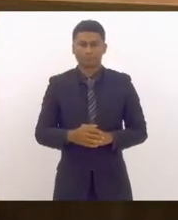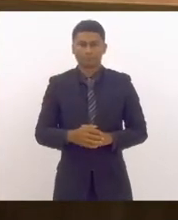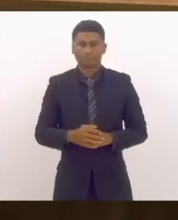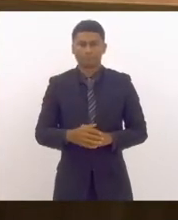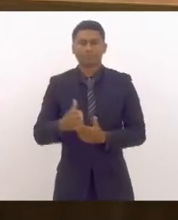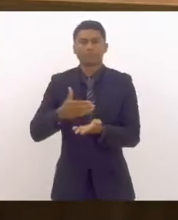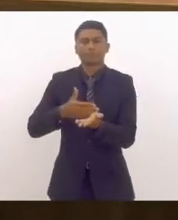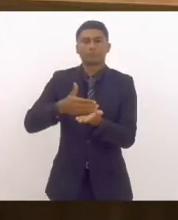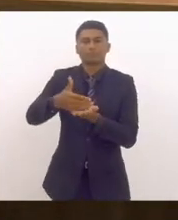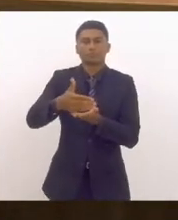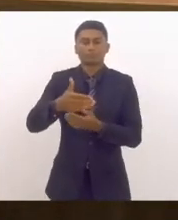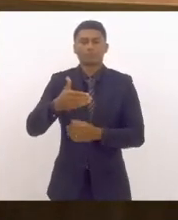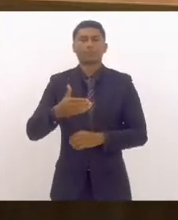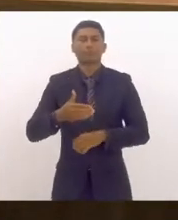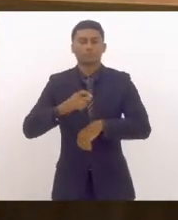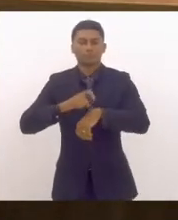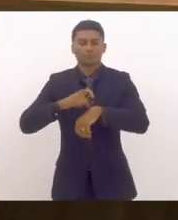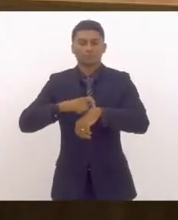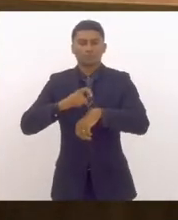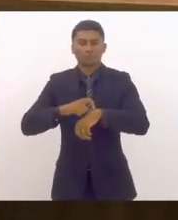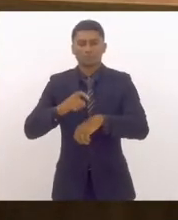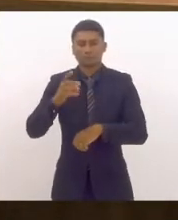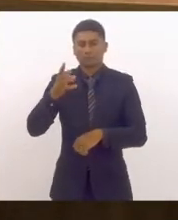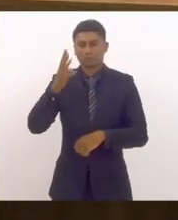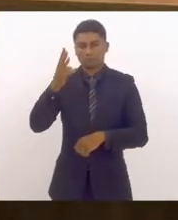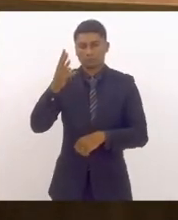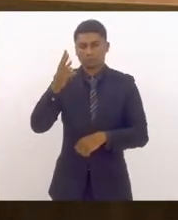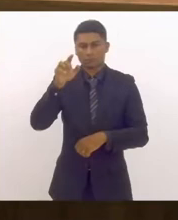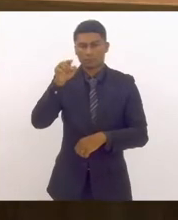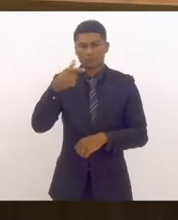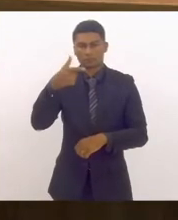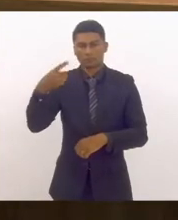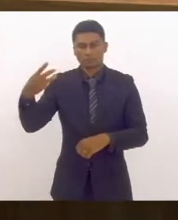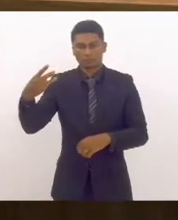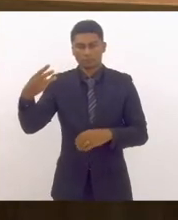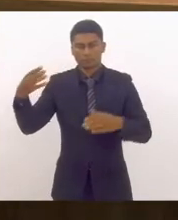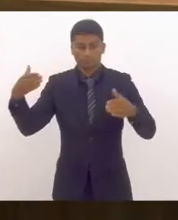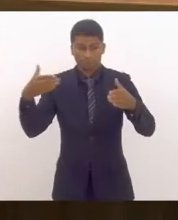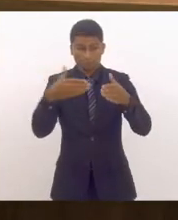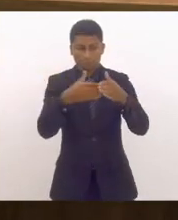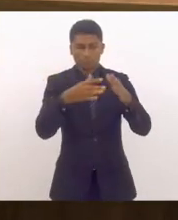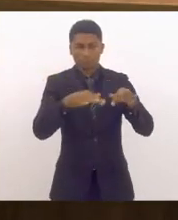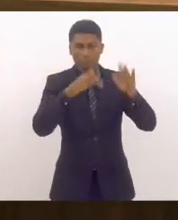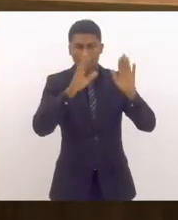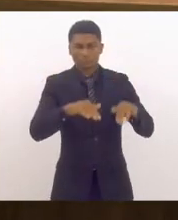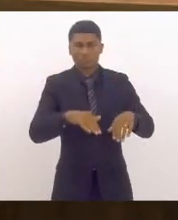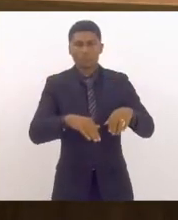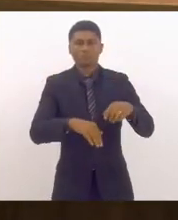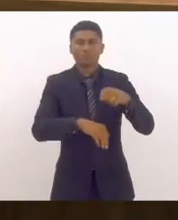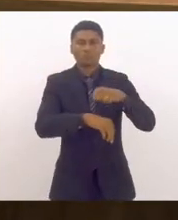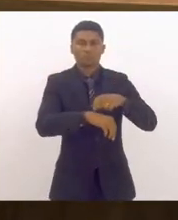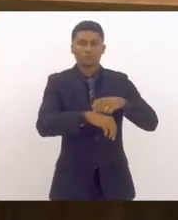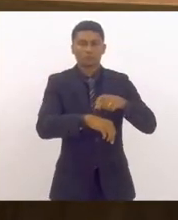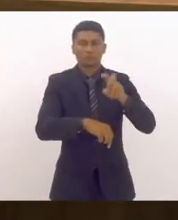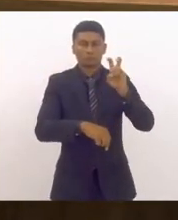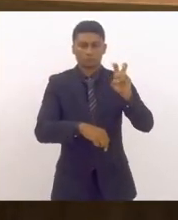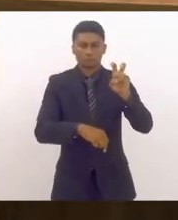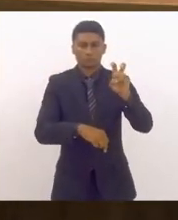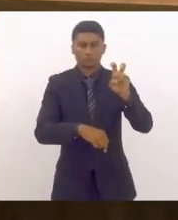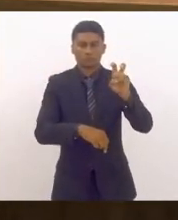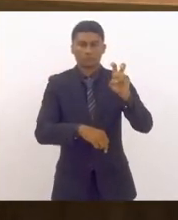que iniciadas as 16:23 encerrou-se às